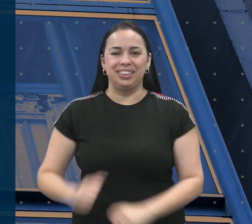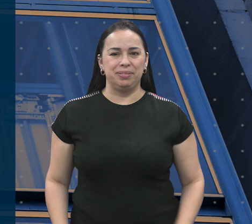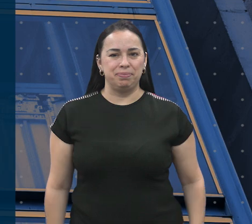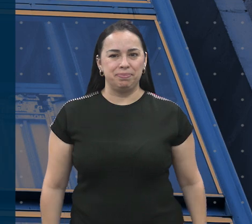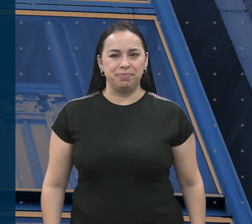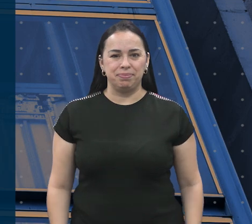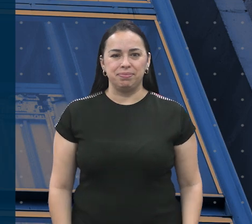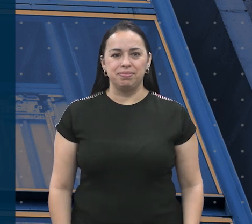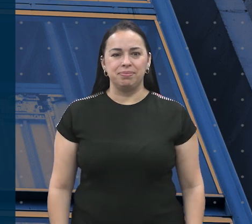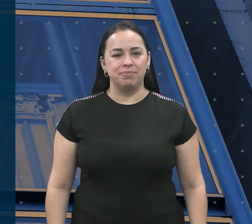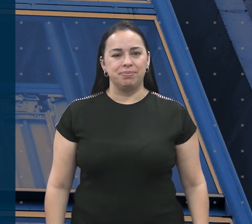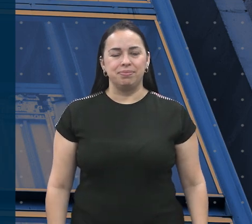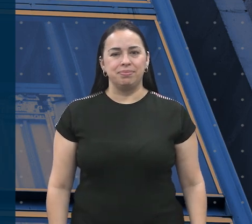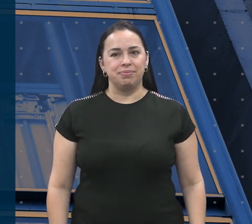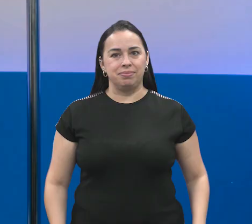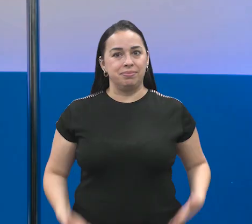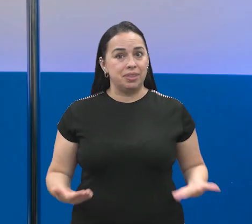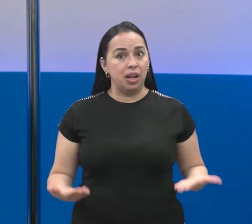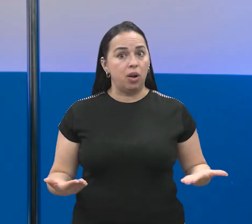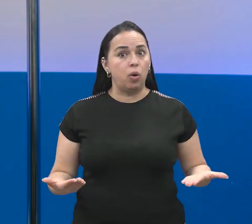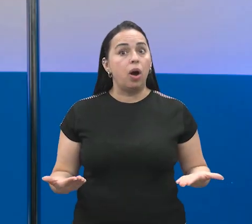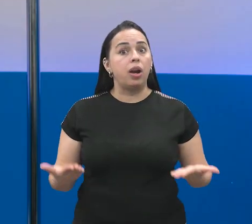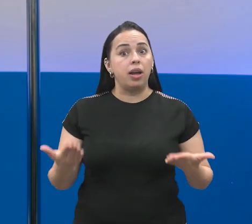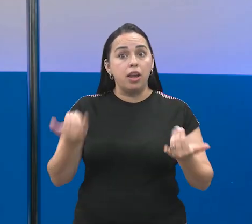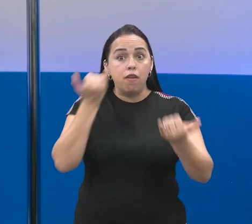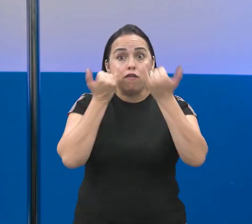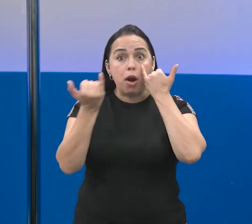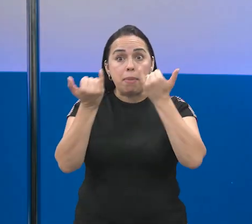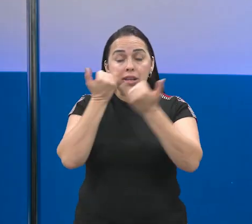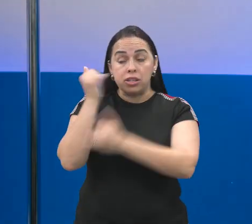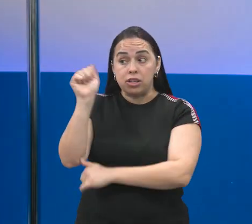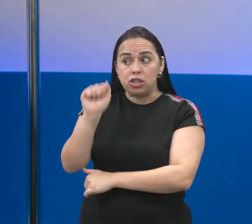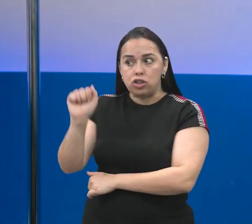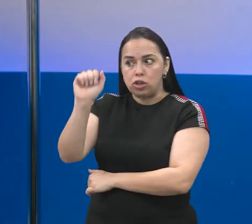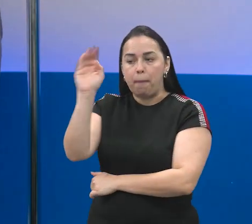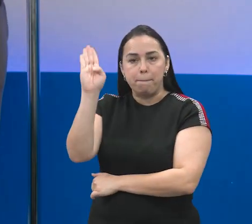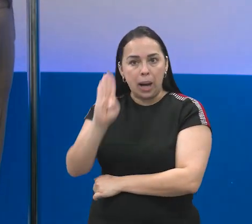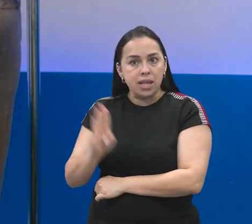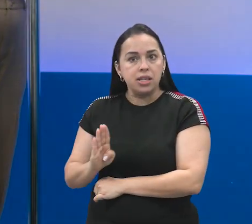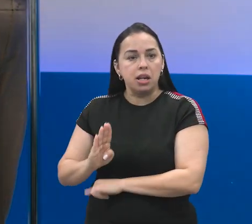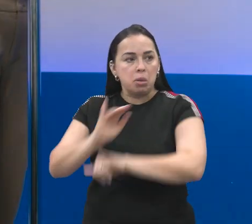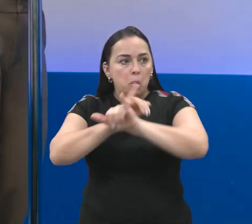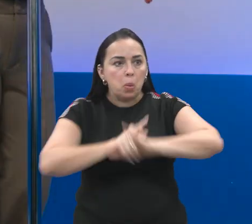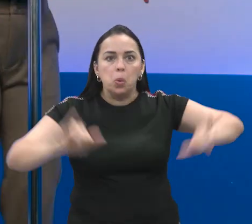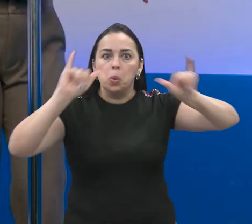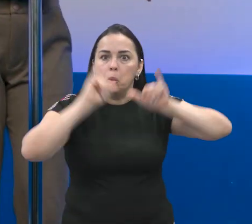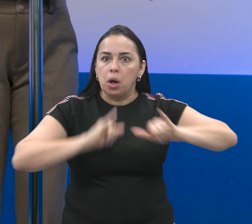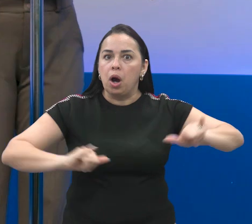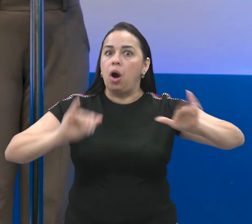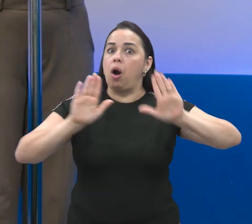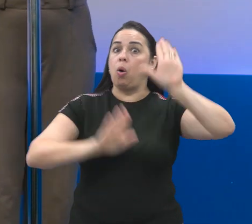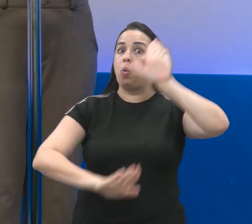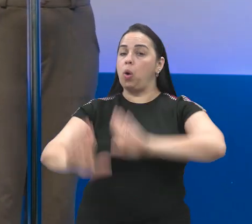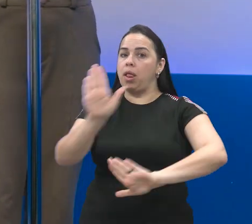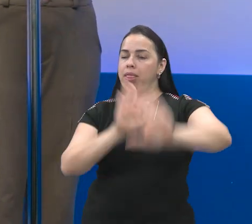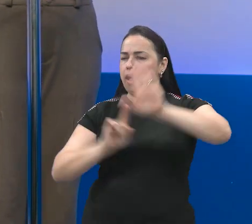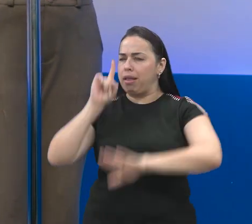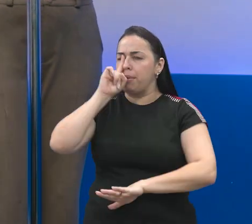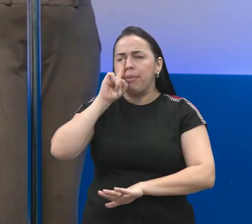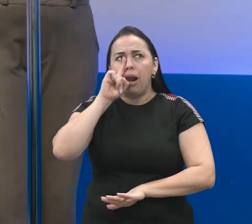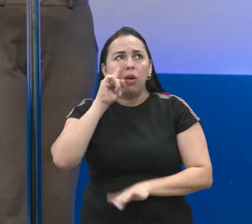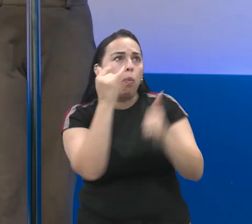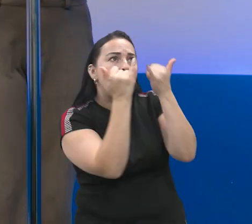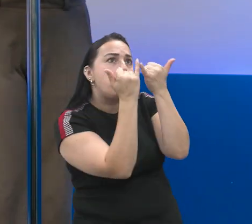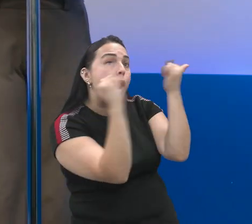no centro. A gente traz agora dados da Associação Brasileira de Conscientização para os Perigos